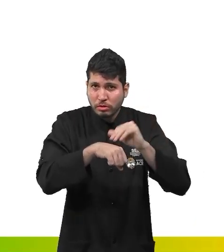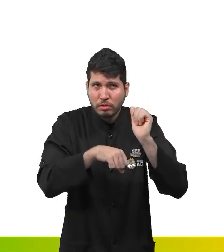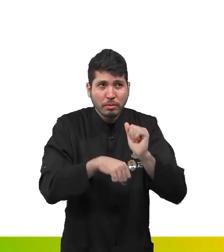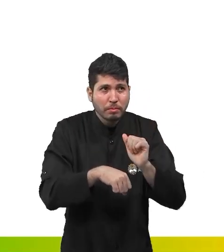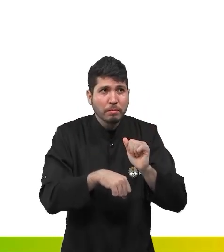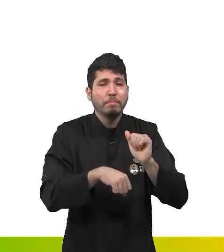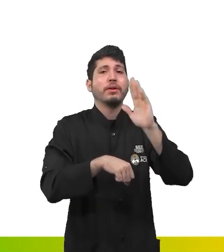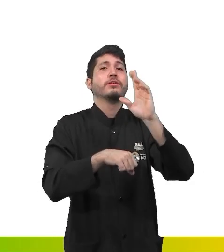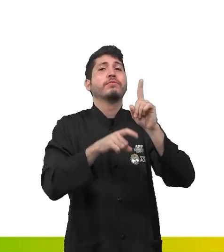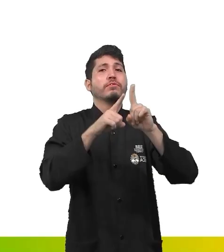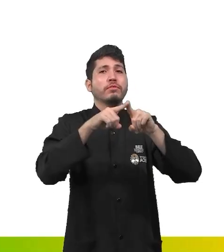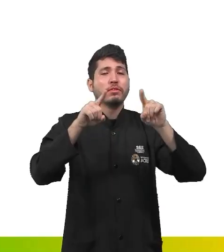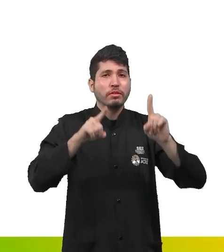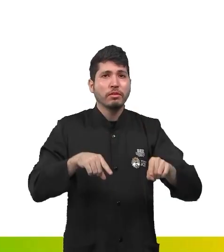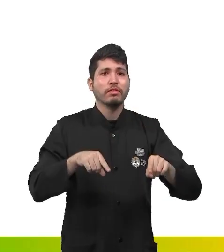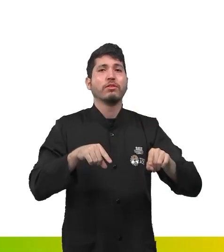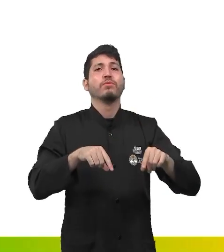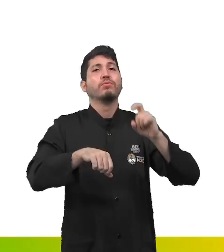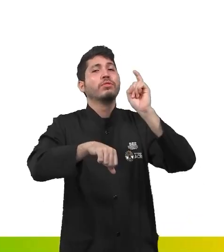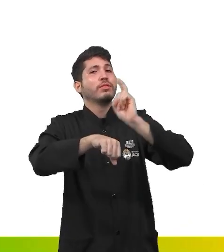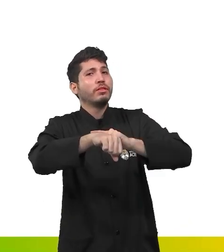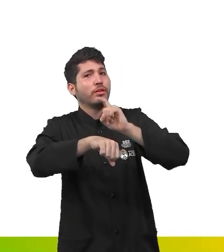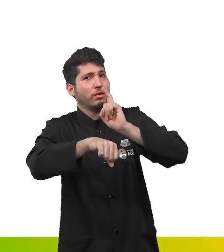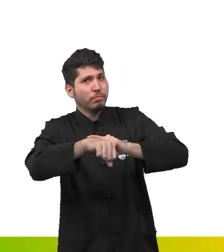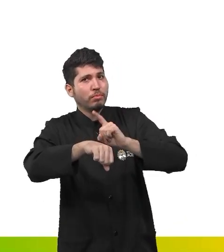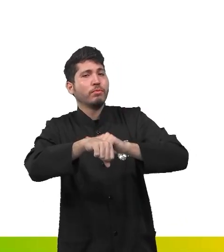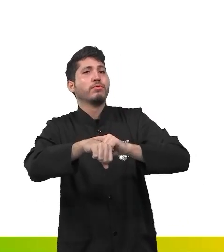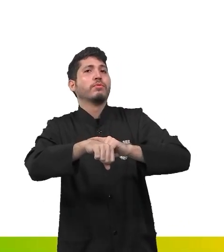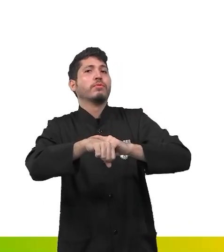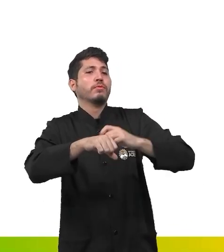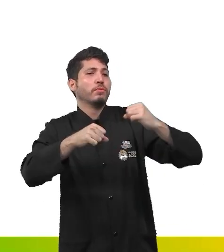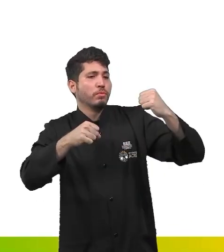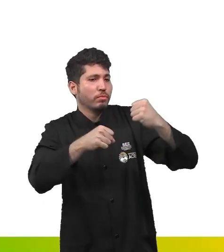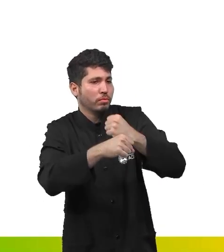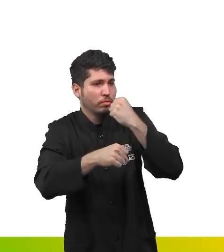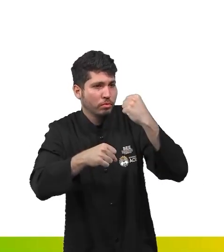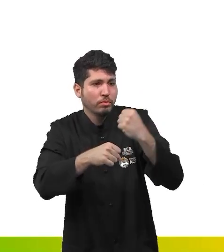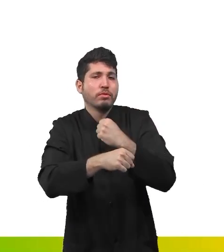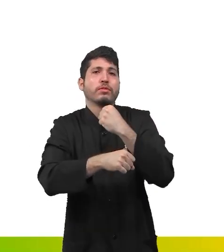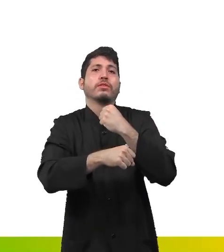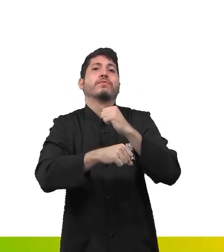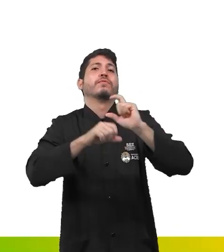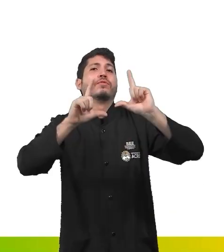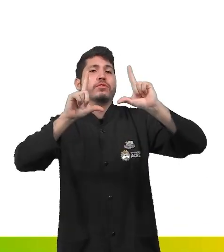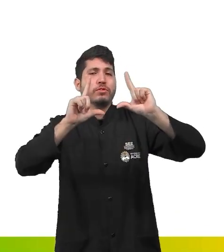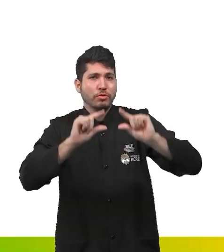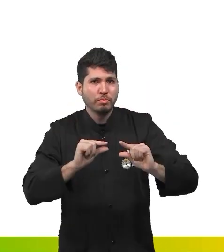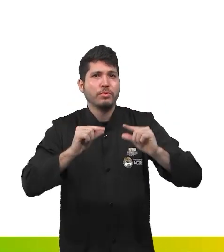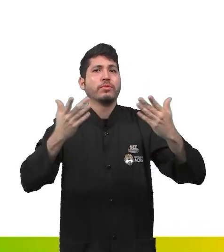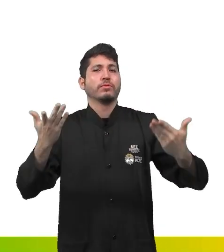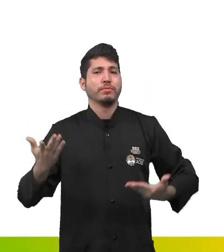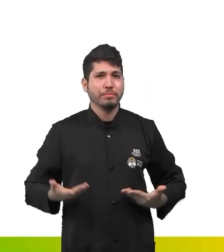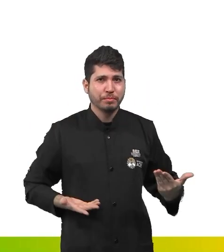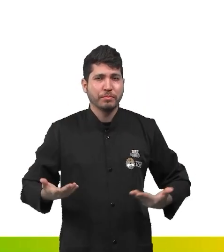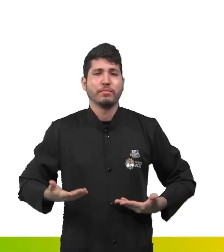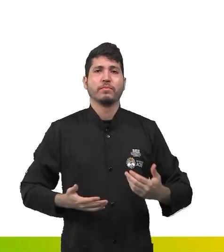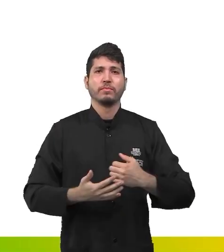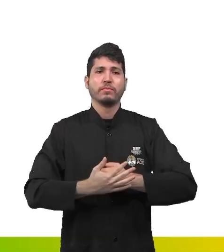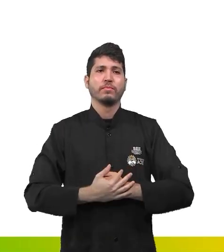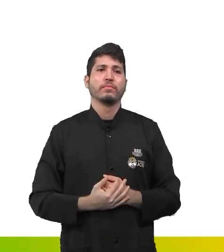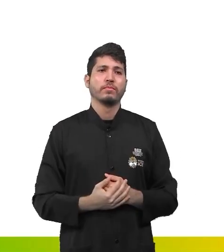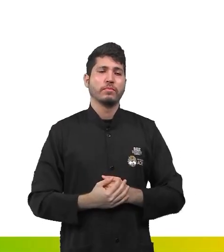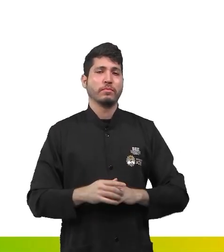quantidade de operários aumentou, tempo para realizar o serviço diminui, certo? E nesse